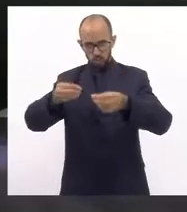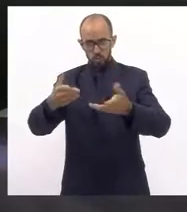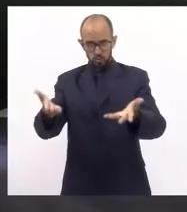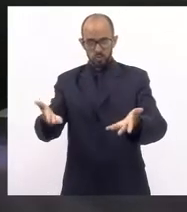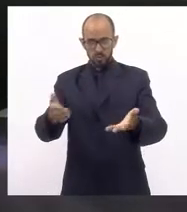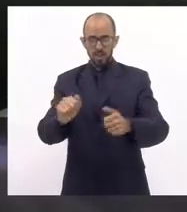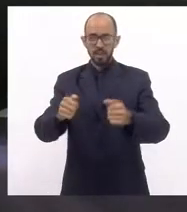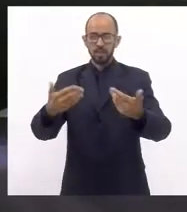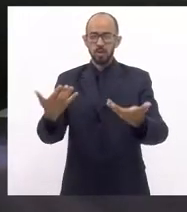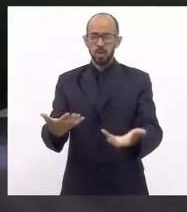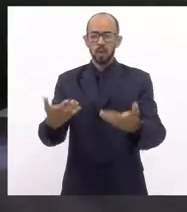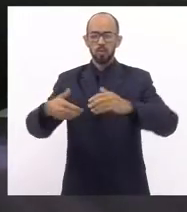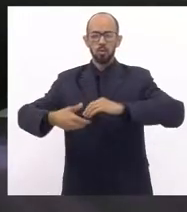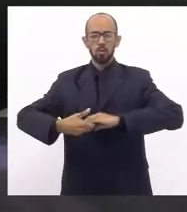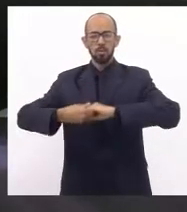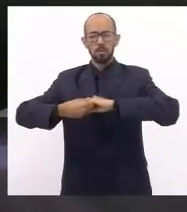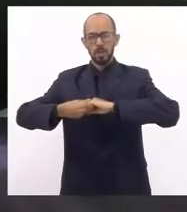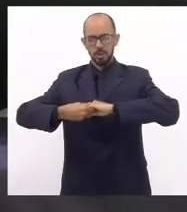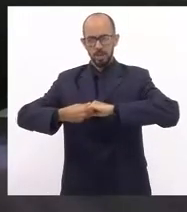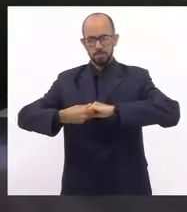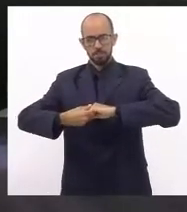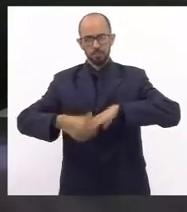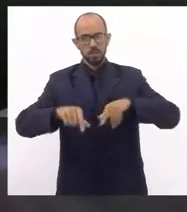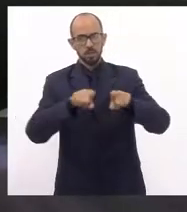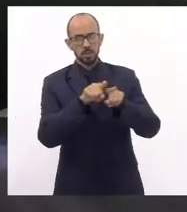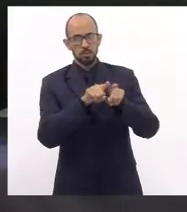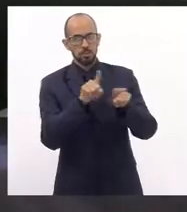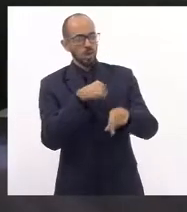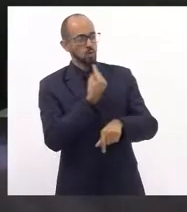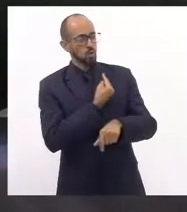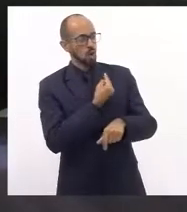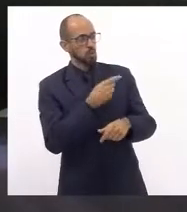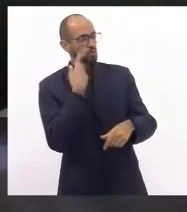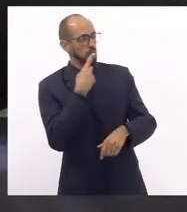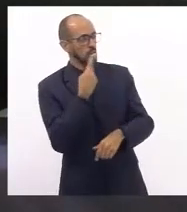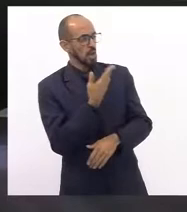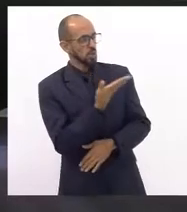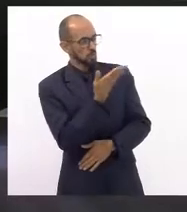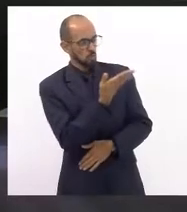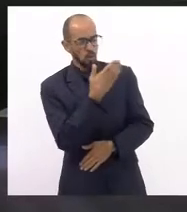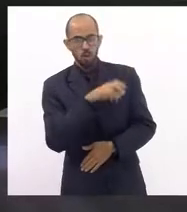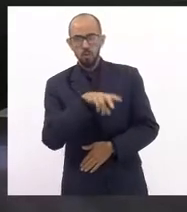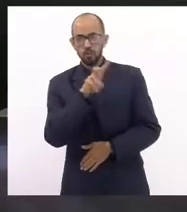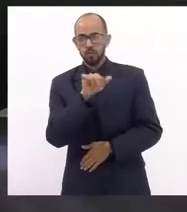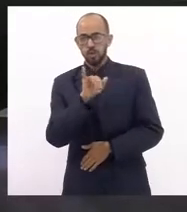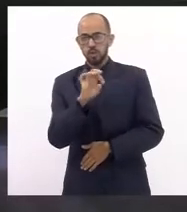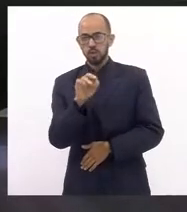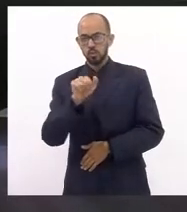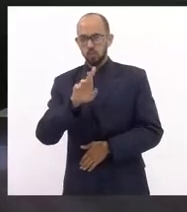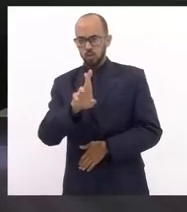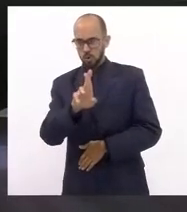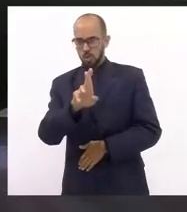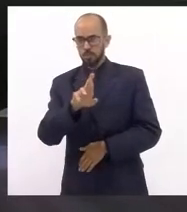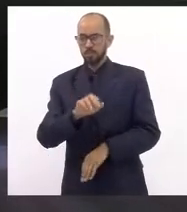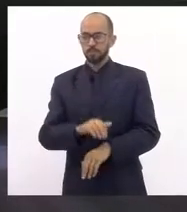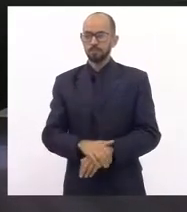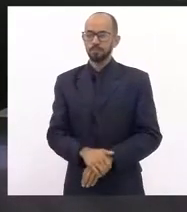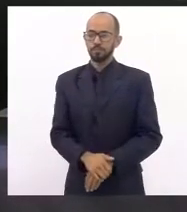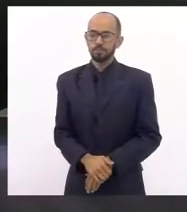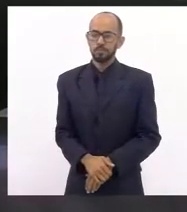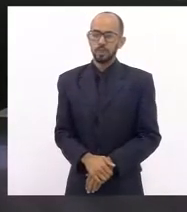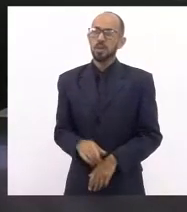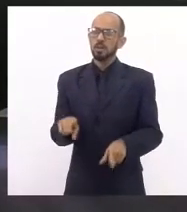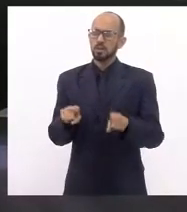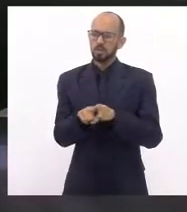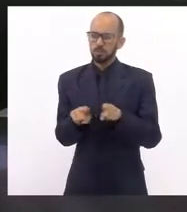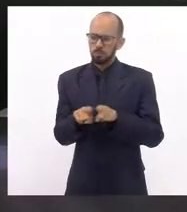eu quero cumprimentar a mesa, quero cumprimentar o nosso deputado, o nosso vereador, Vitor Hugo, né? Isso. Também, que tem